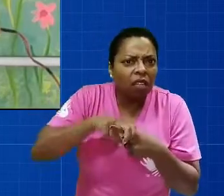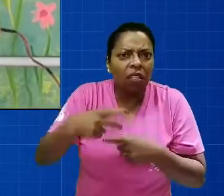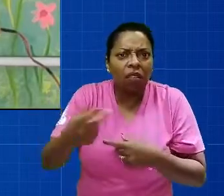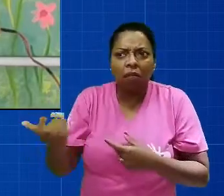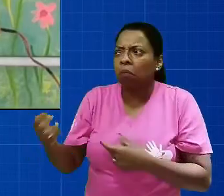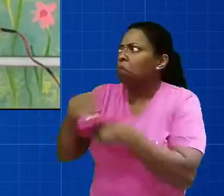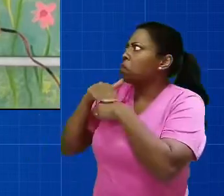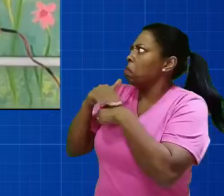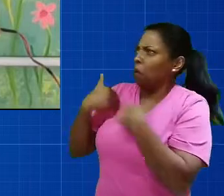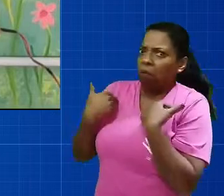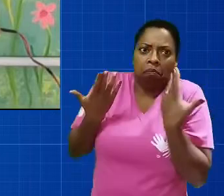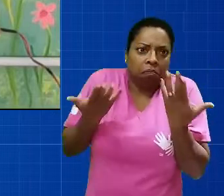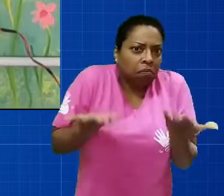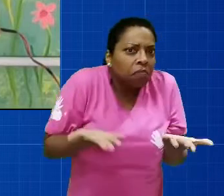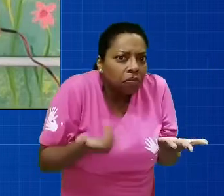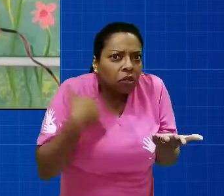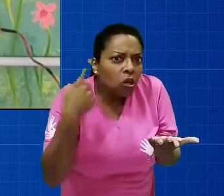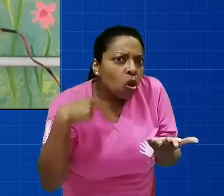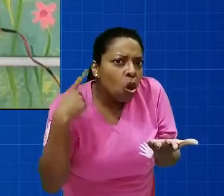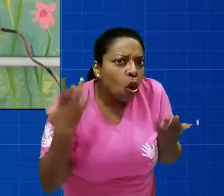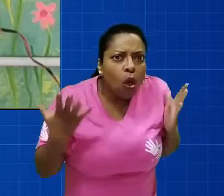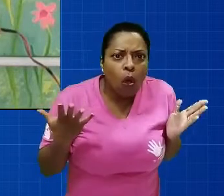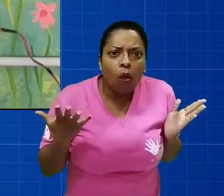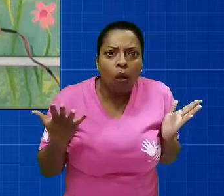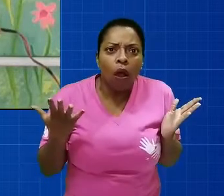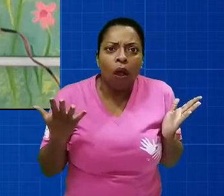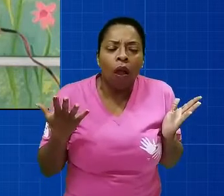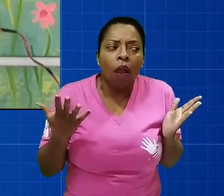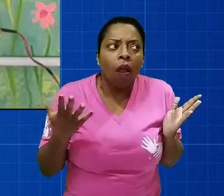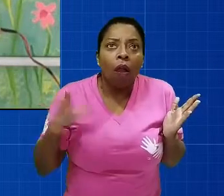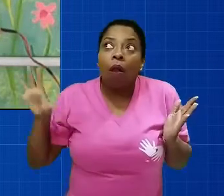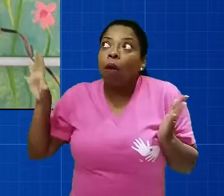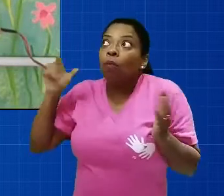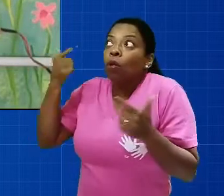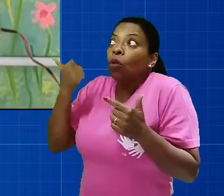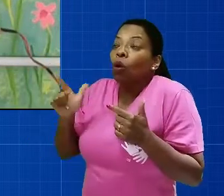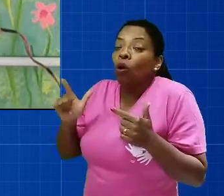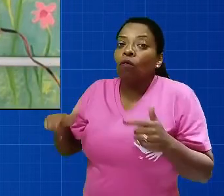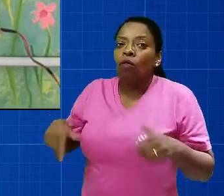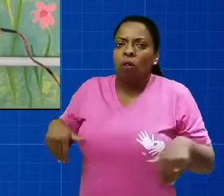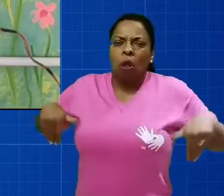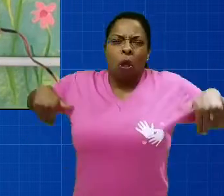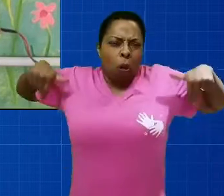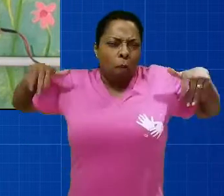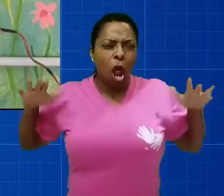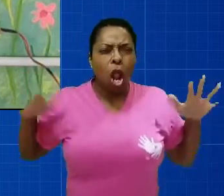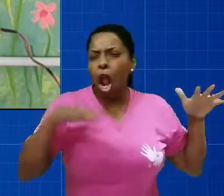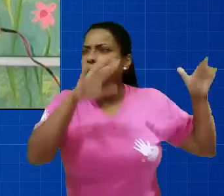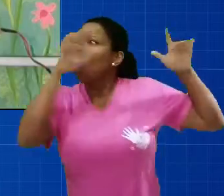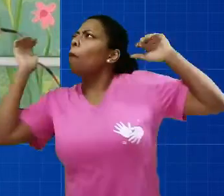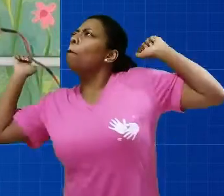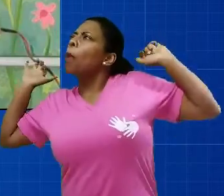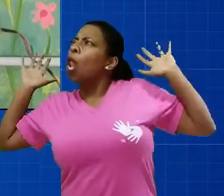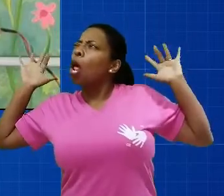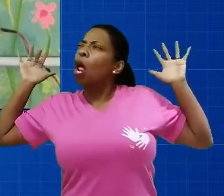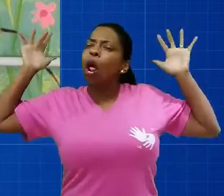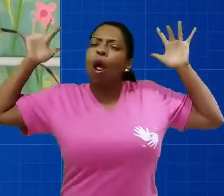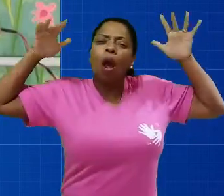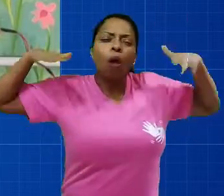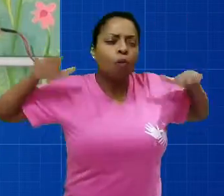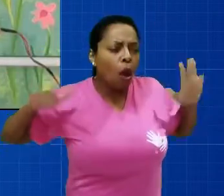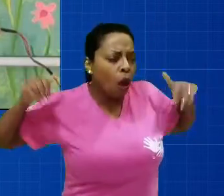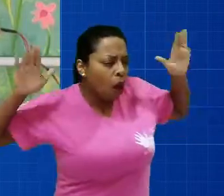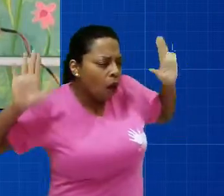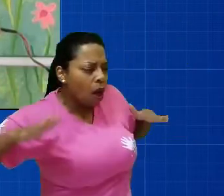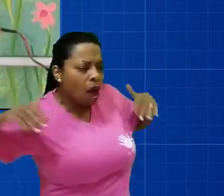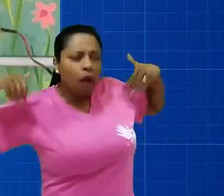céu! Então ele escutou o barulho de novo, mas 100 vezes multiplicado. Ele olhou para